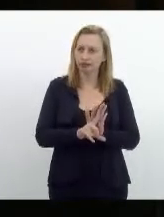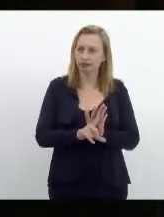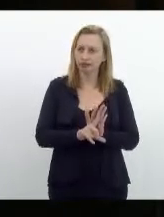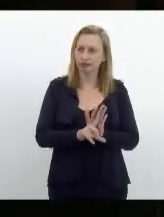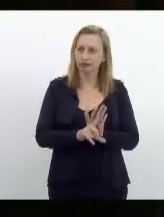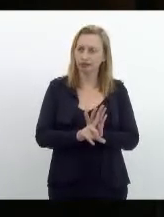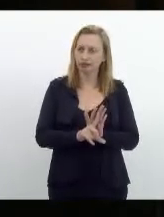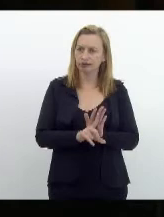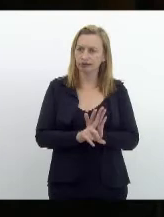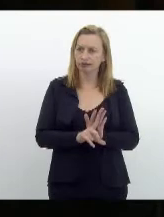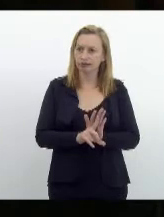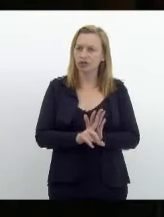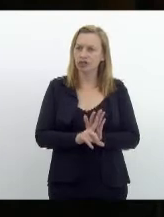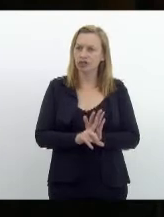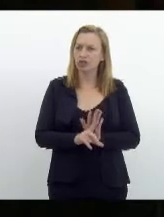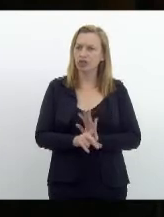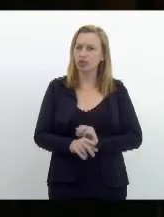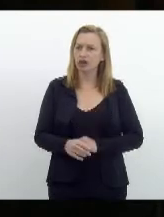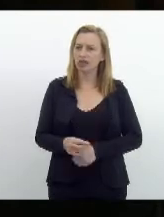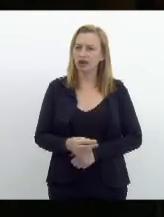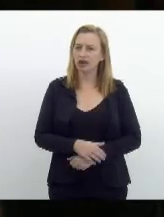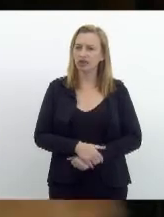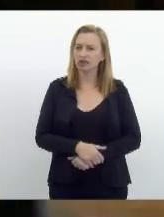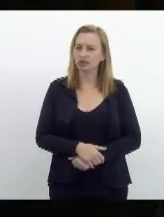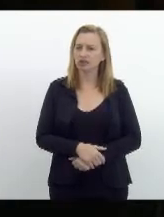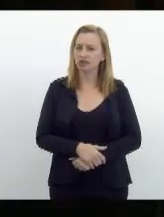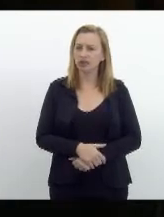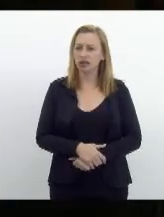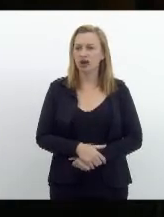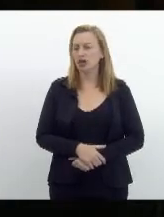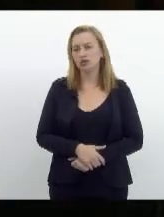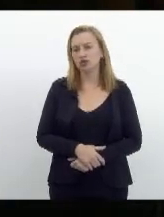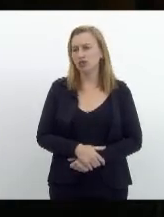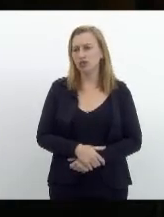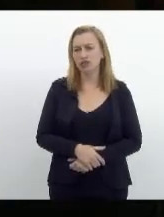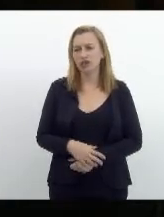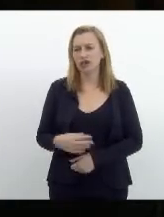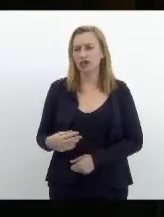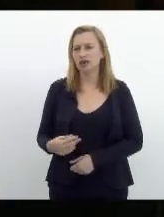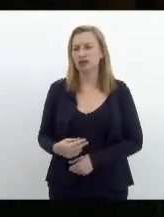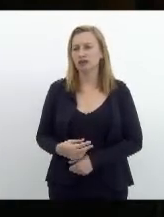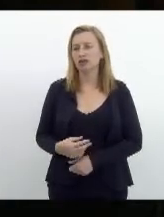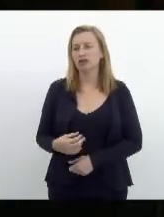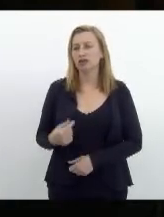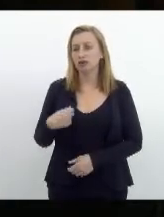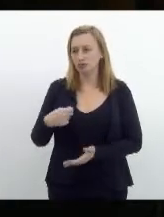também estou assinando, é muito importante,